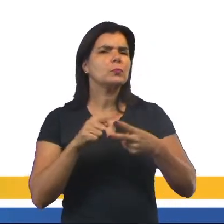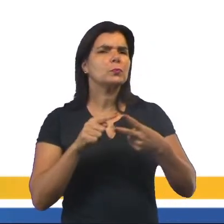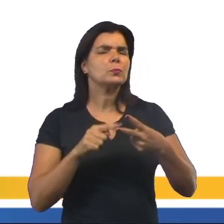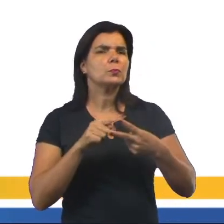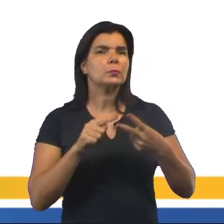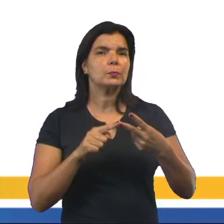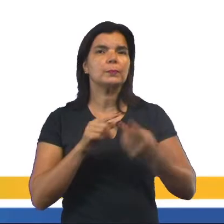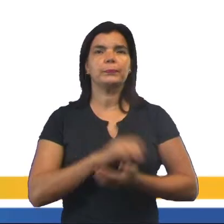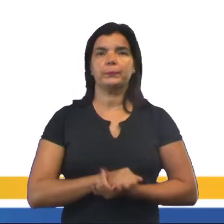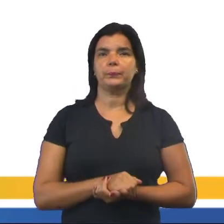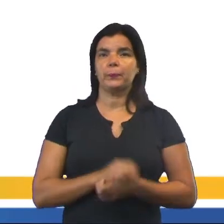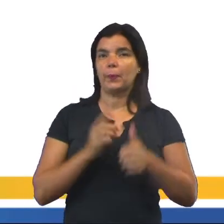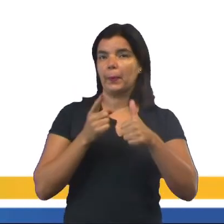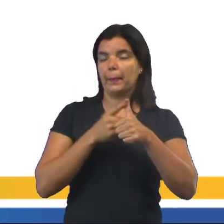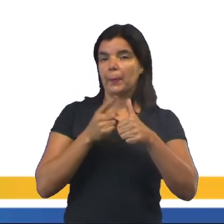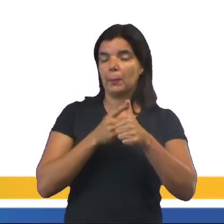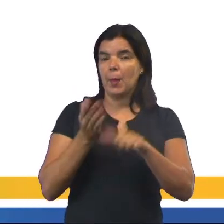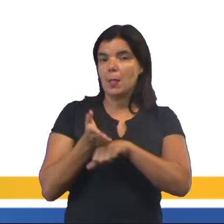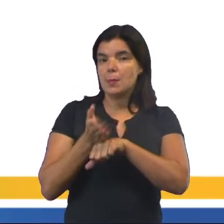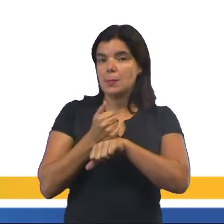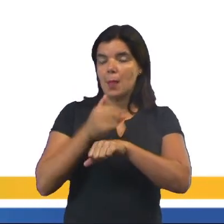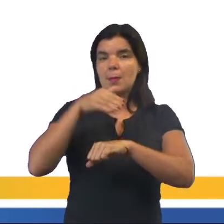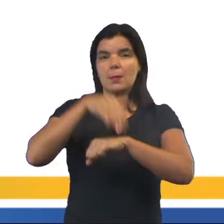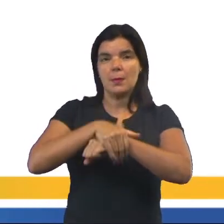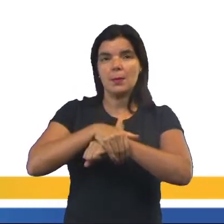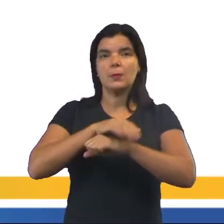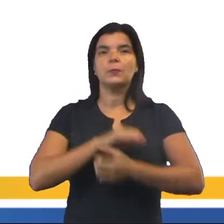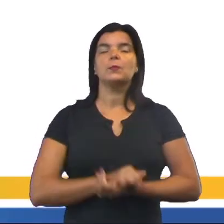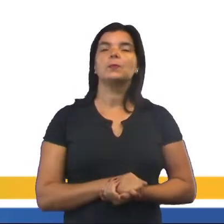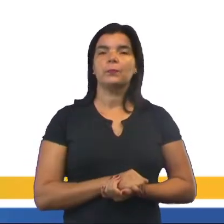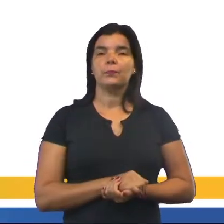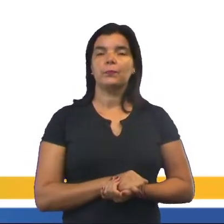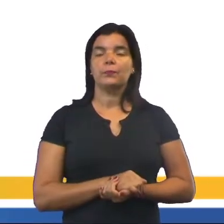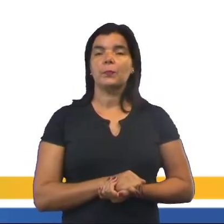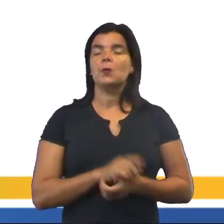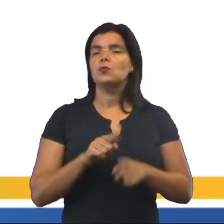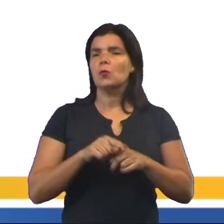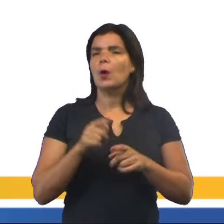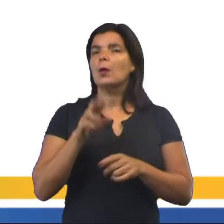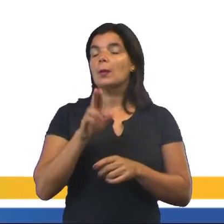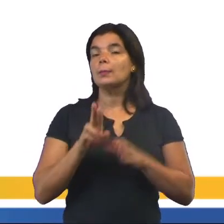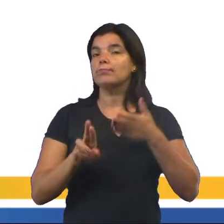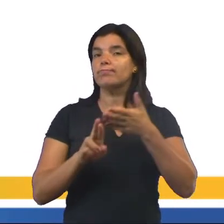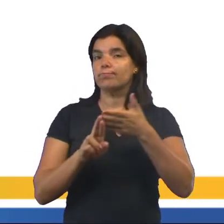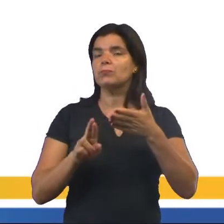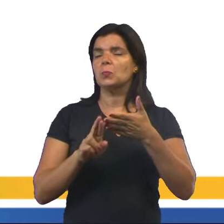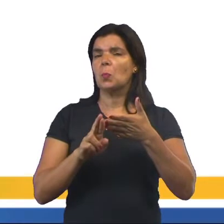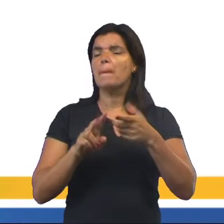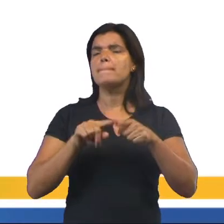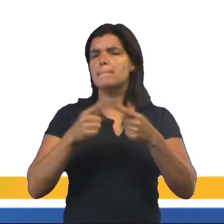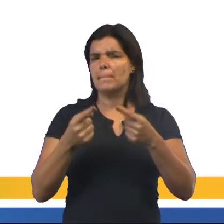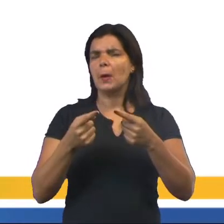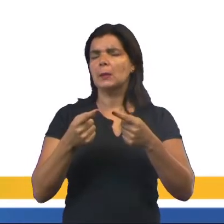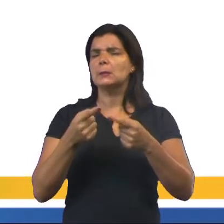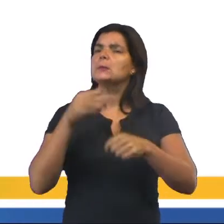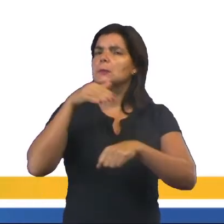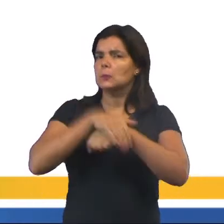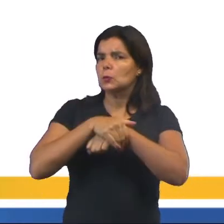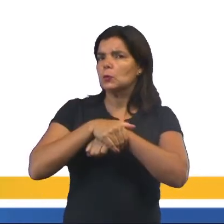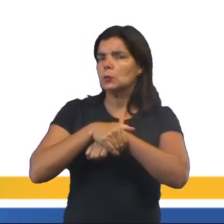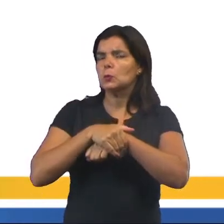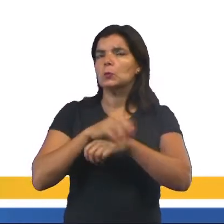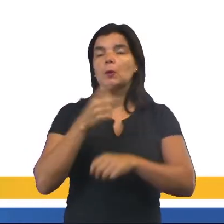dois? Evening é cedo da noite e night, quando vamos nos referir a um período um pouco mais tarde da